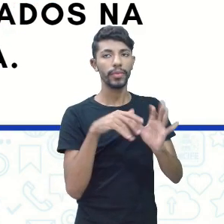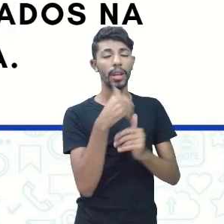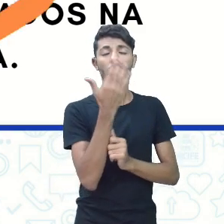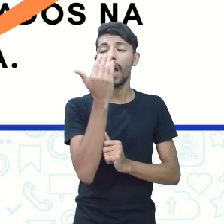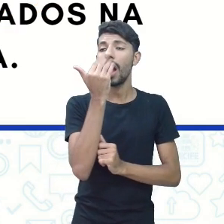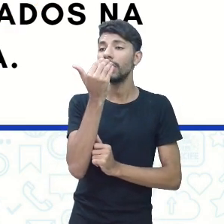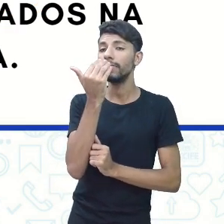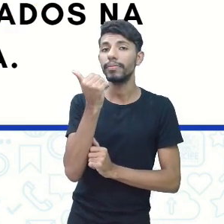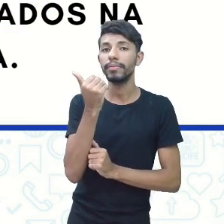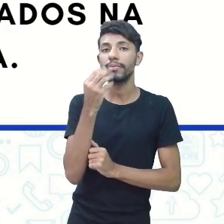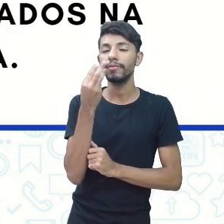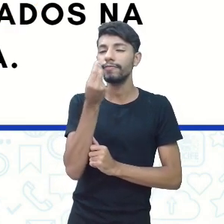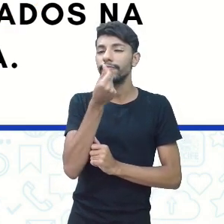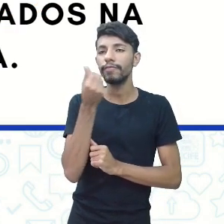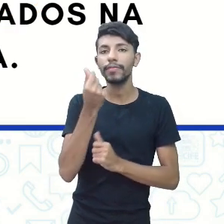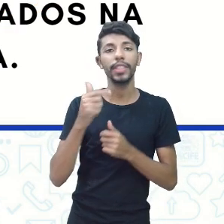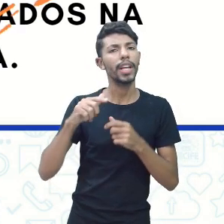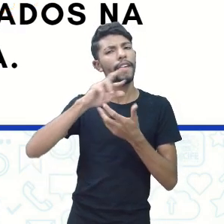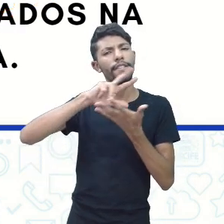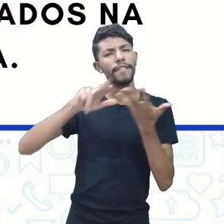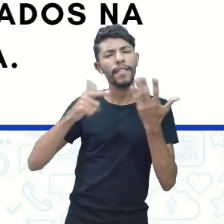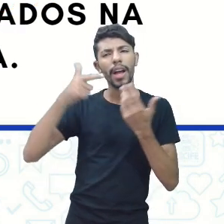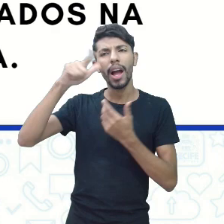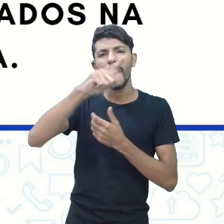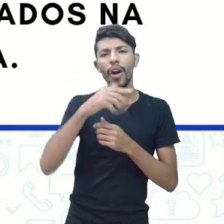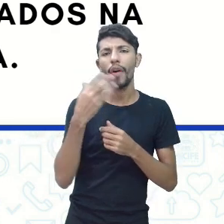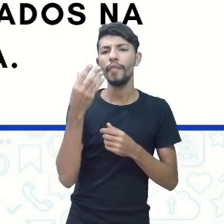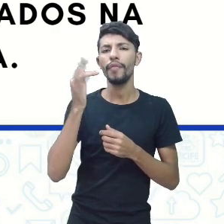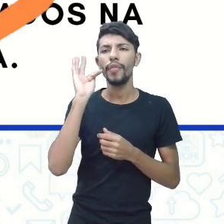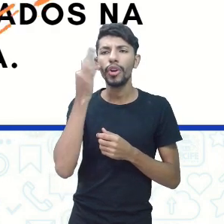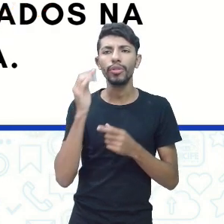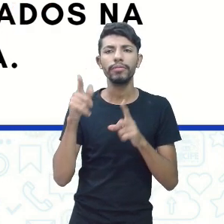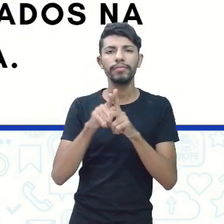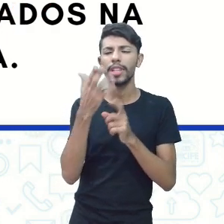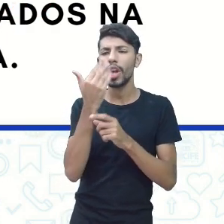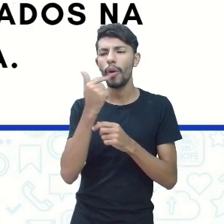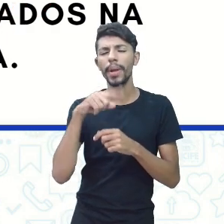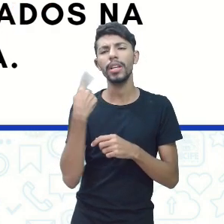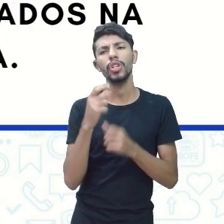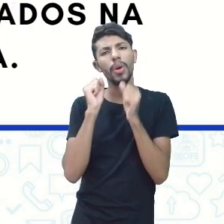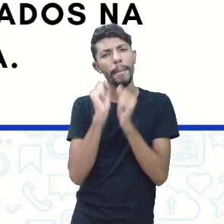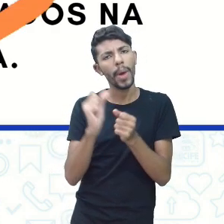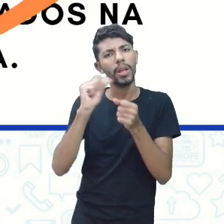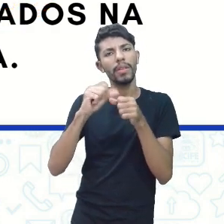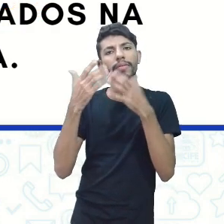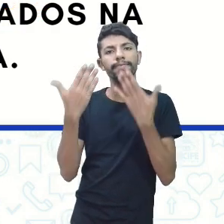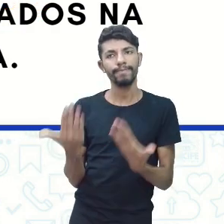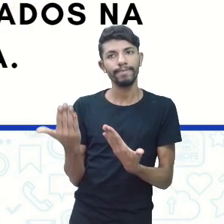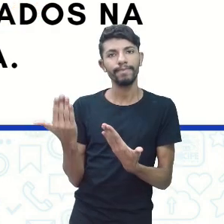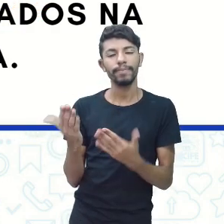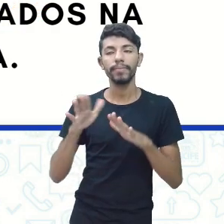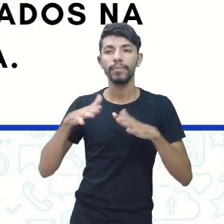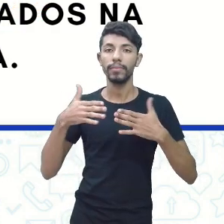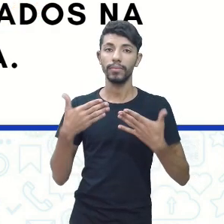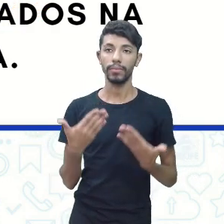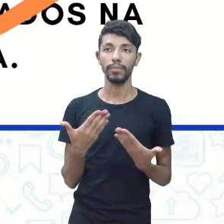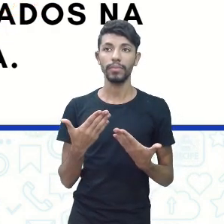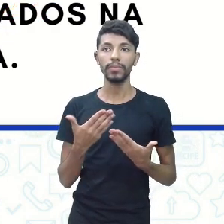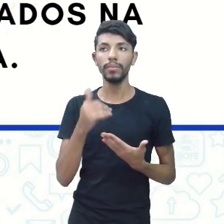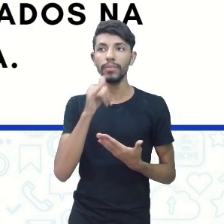assim outras e outras frutas e outros alimentos que a gente pode fazer assim. Então, é essa, vamos dizer